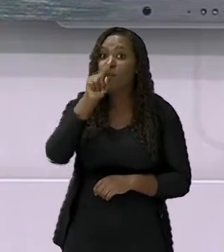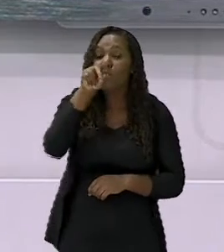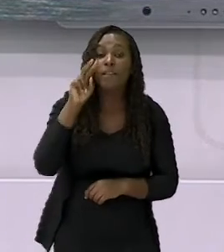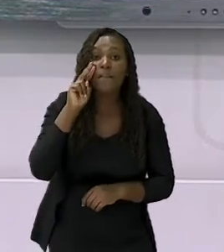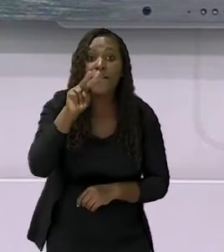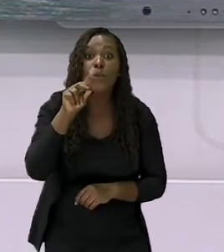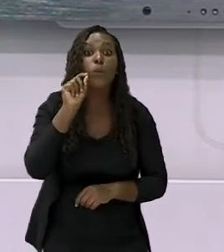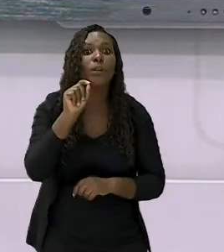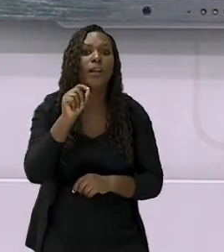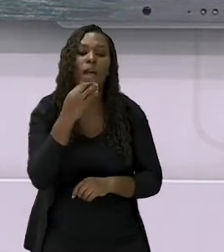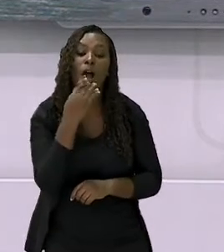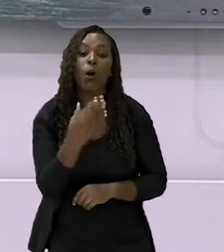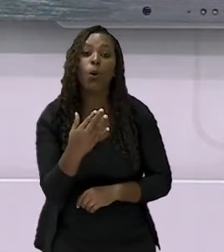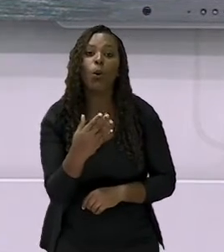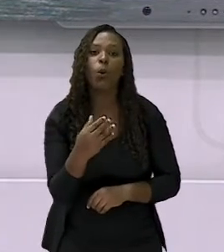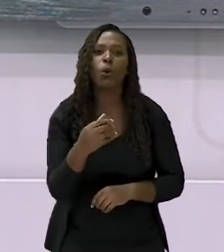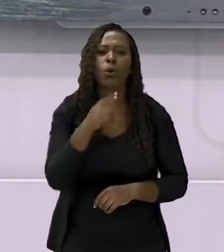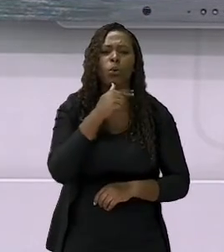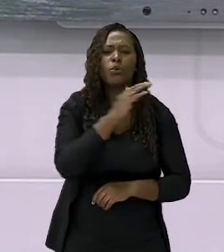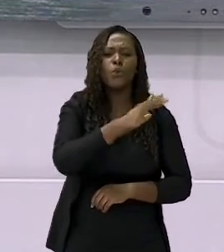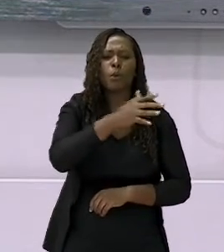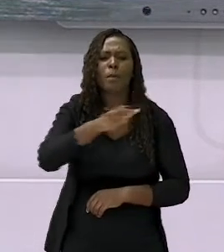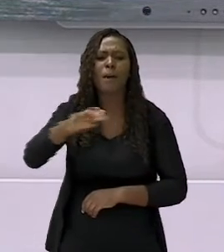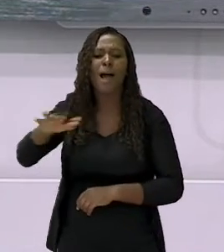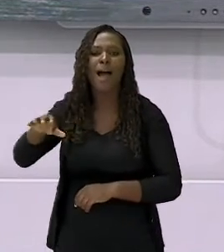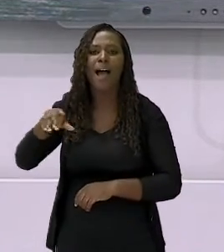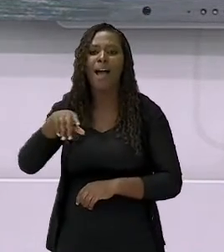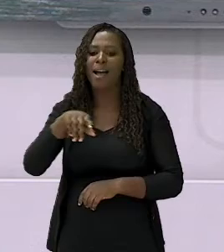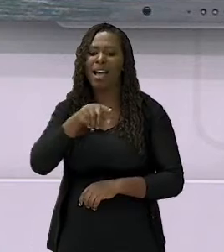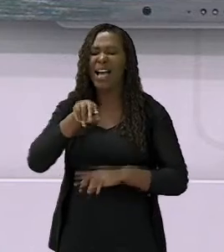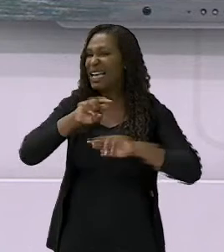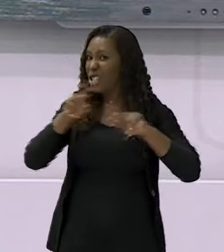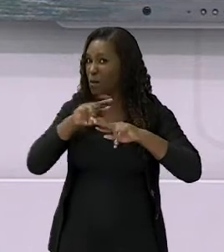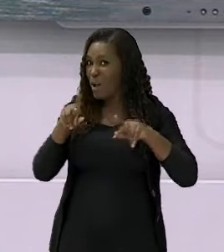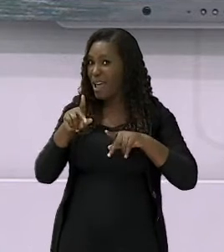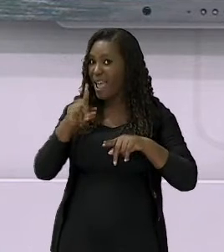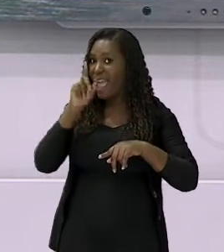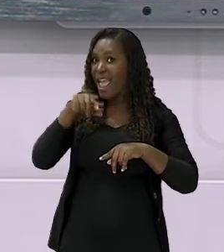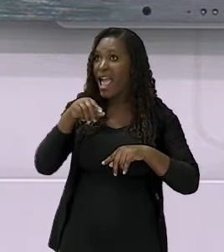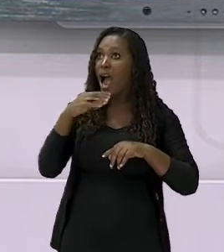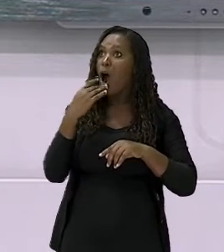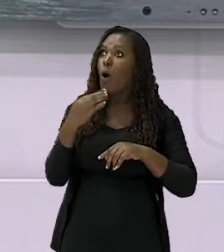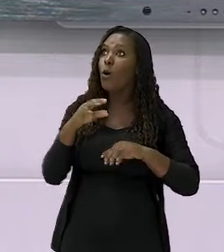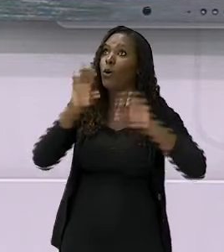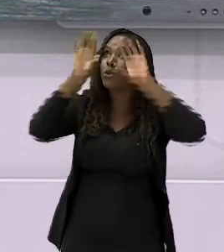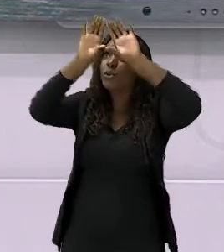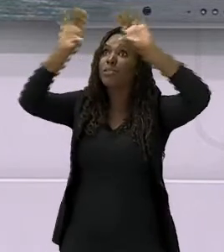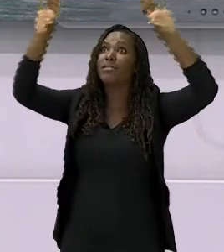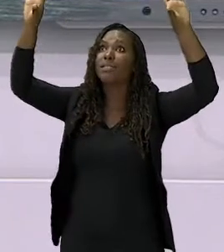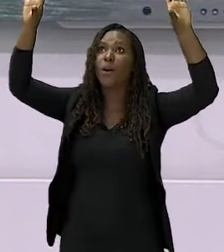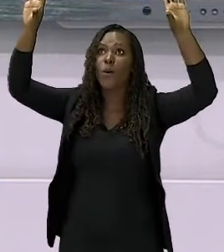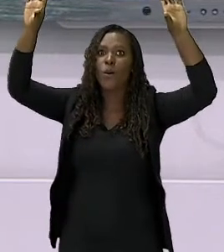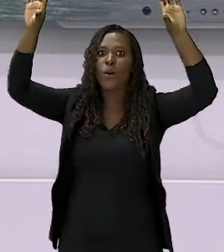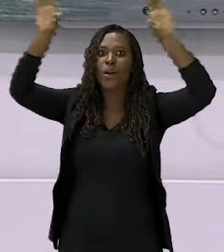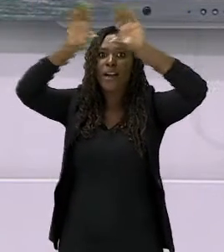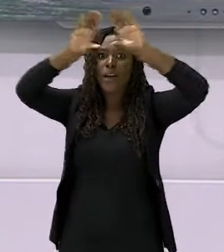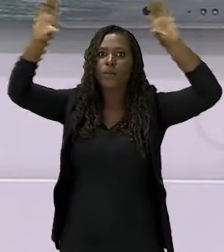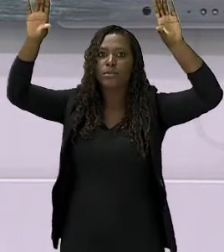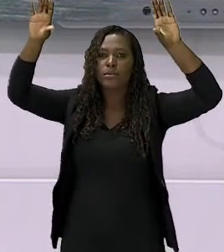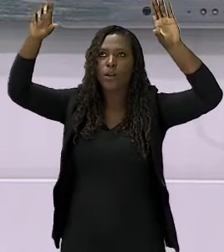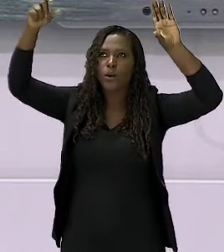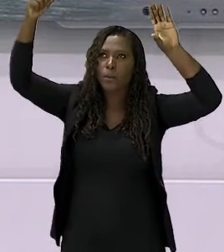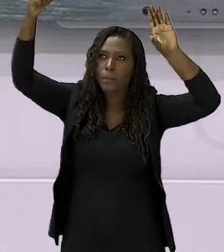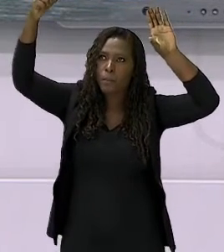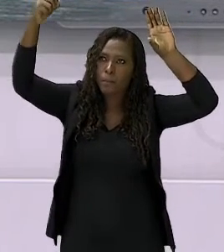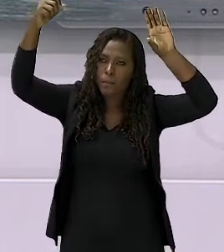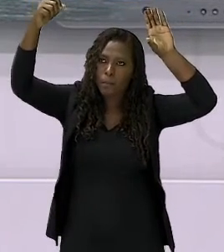você vê no mar, não é a cor do mar, mas sim a cor do céu. É o céu refletido no mar,